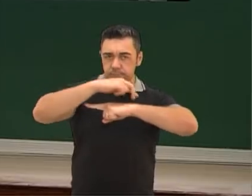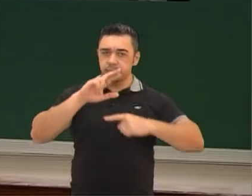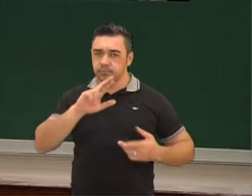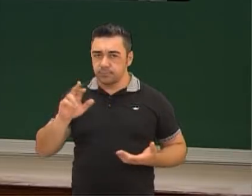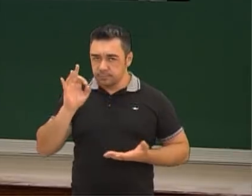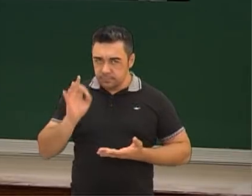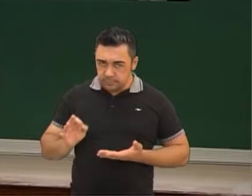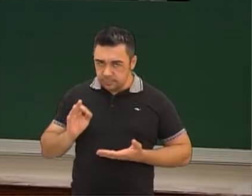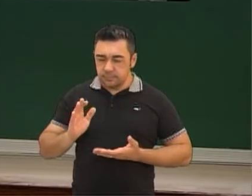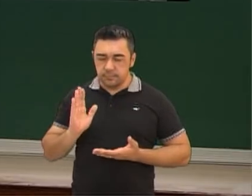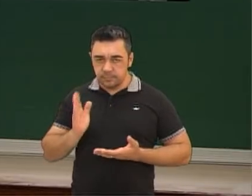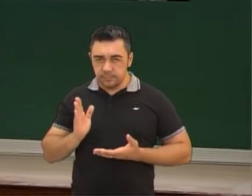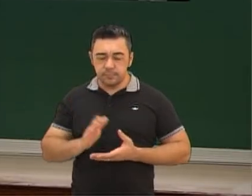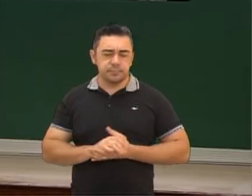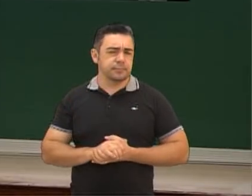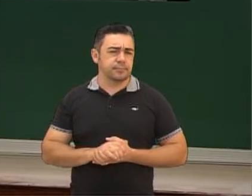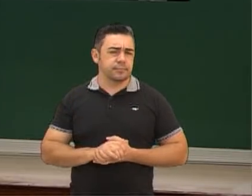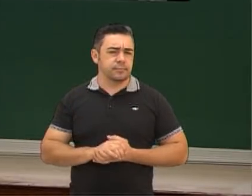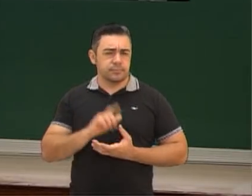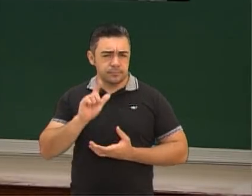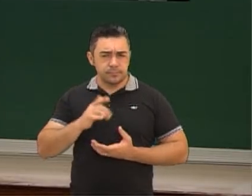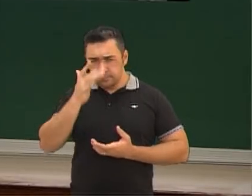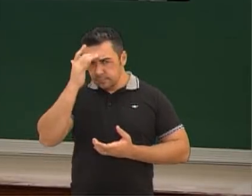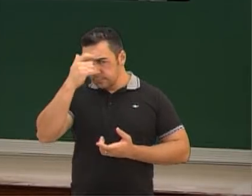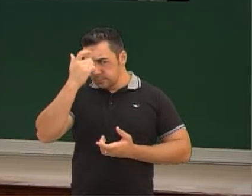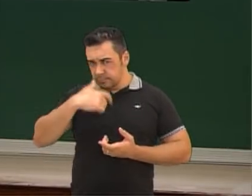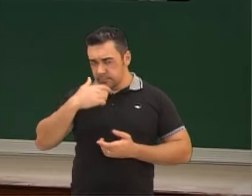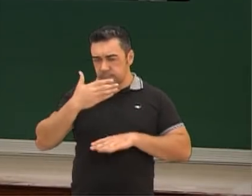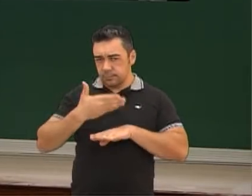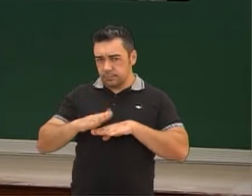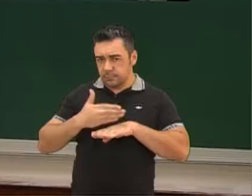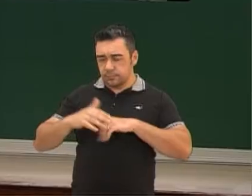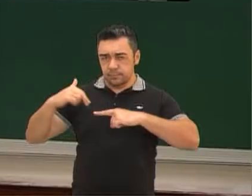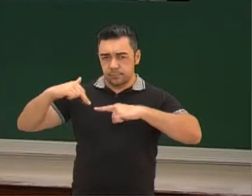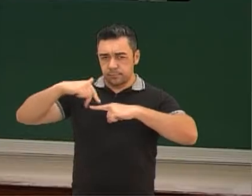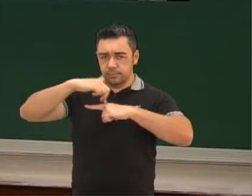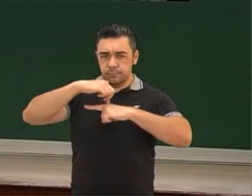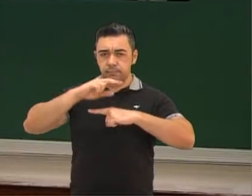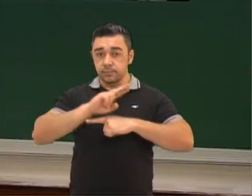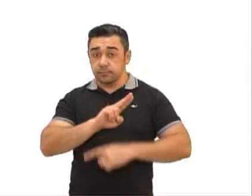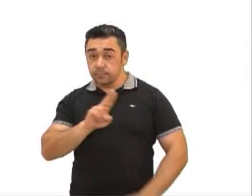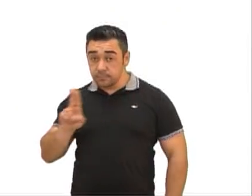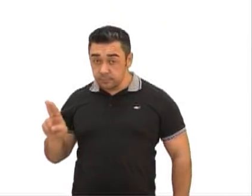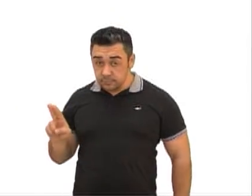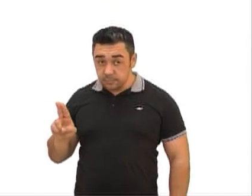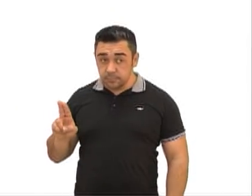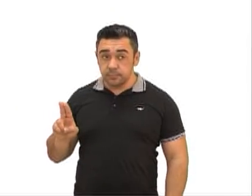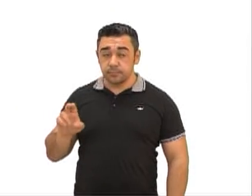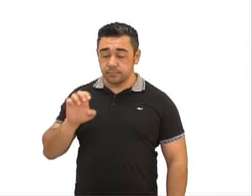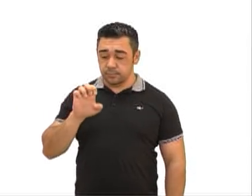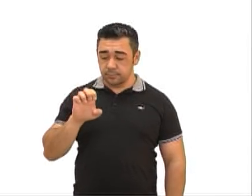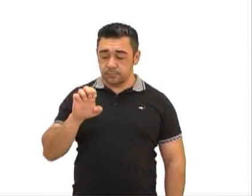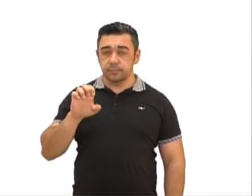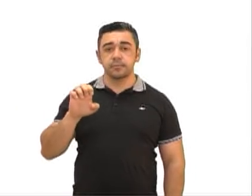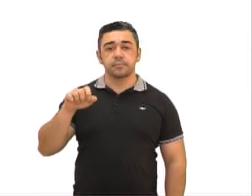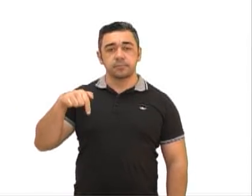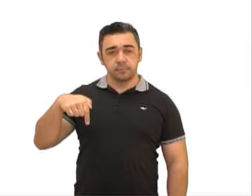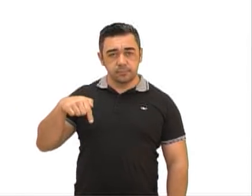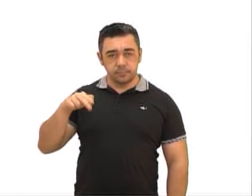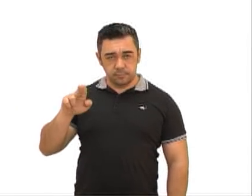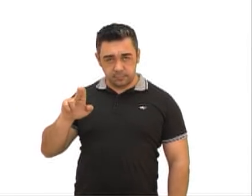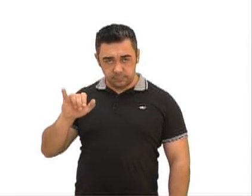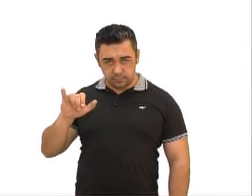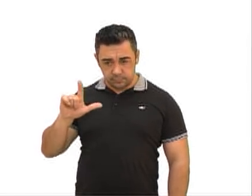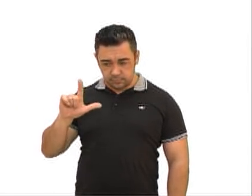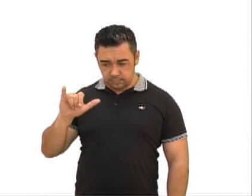já identificaram, né? Quem pratica o arame ou a corda bamba é chamado de equilibrista, né?